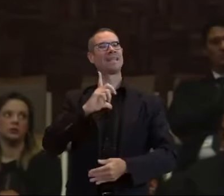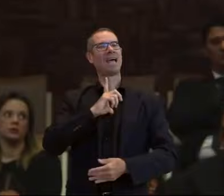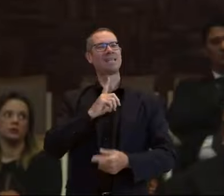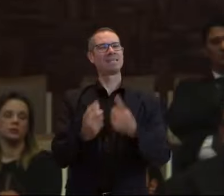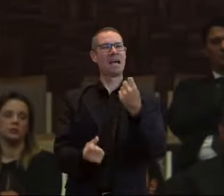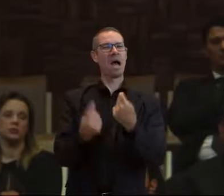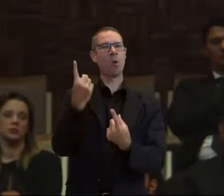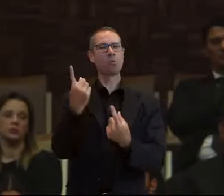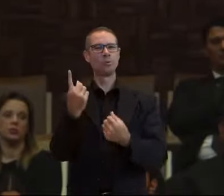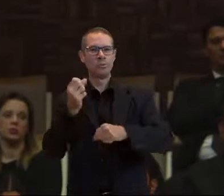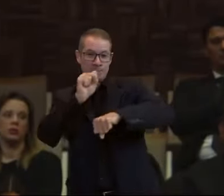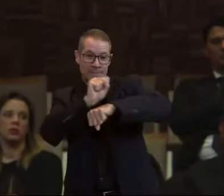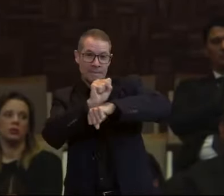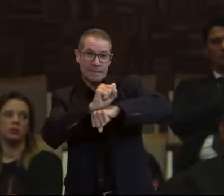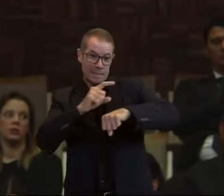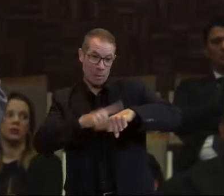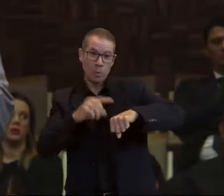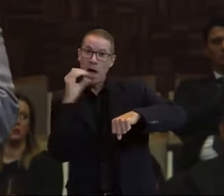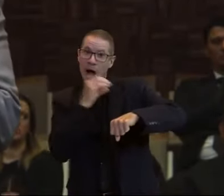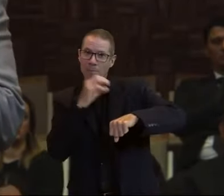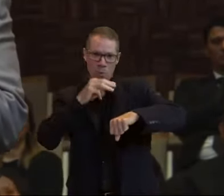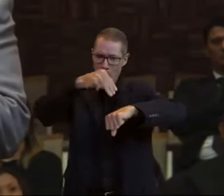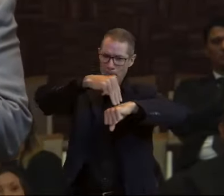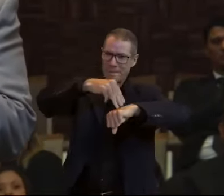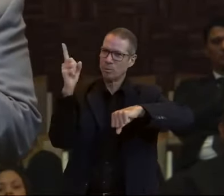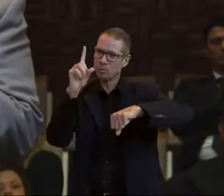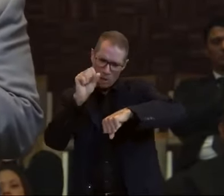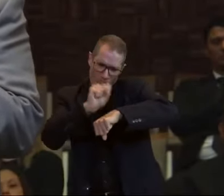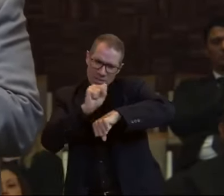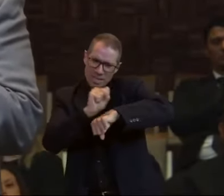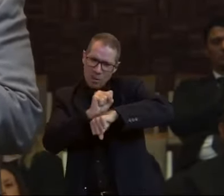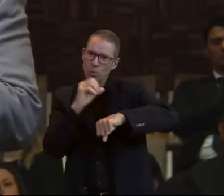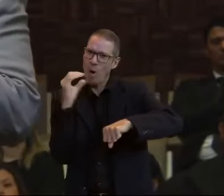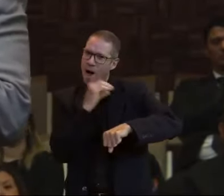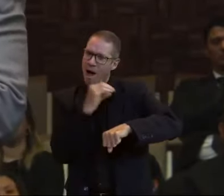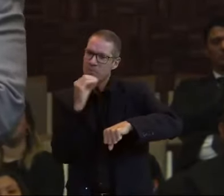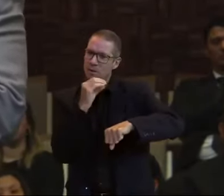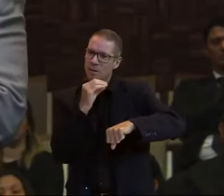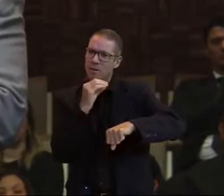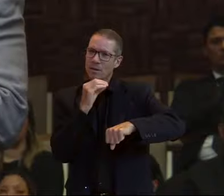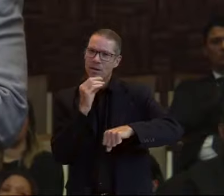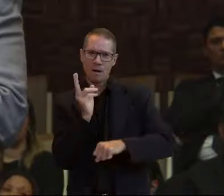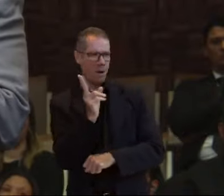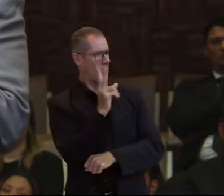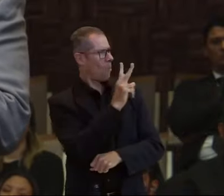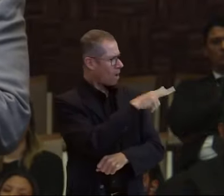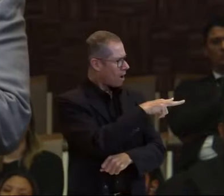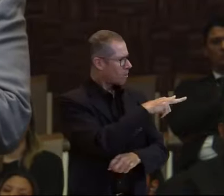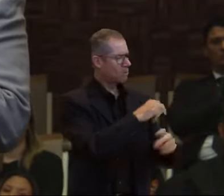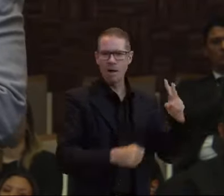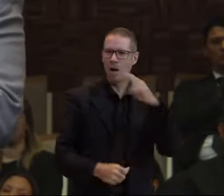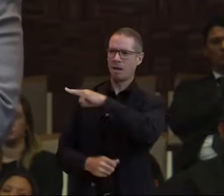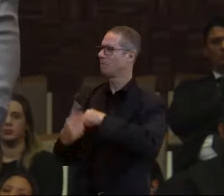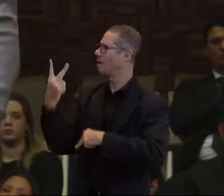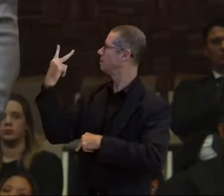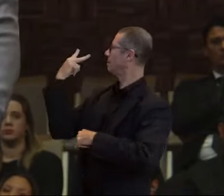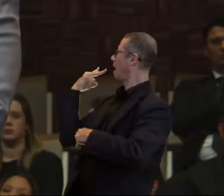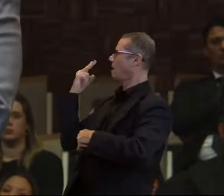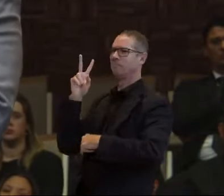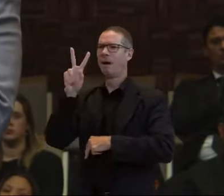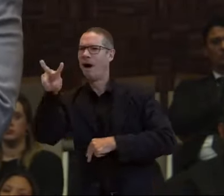alguns segundos, presta atenção, não é minutos, não, é segundos, tá? Olha para o lado, olha para trás, olha para